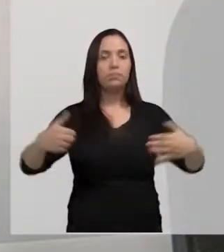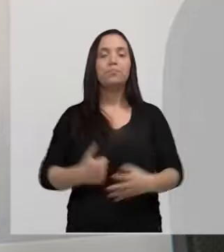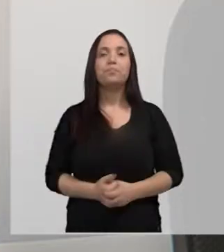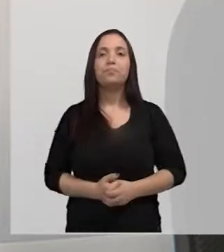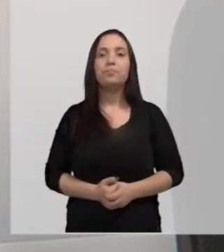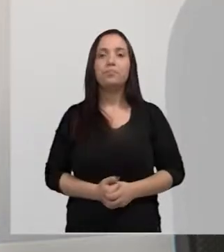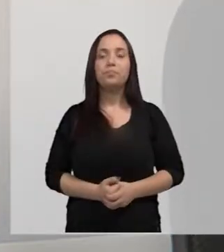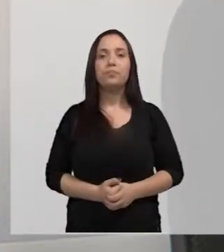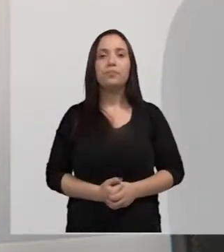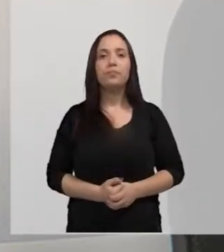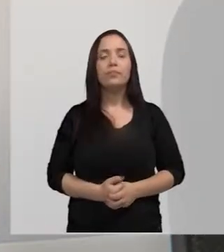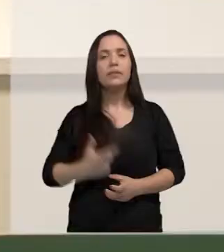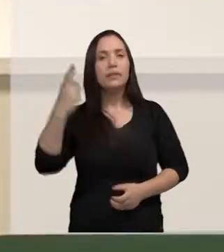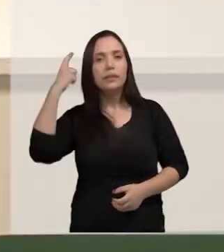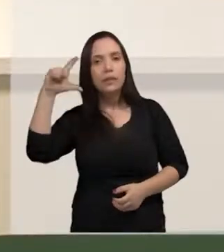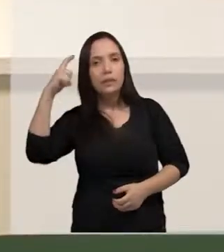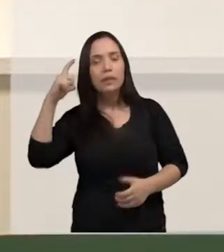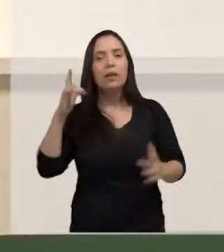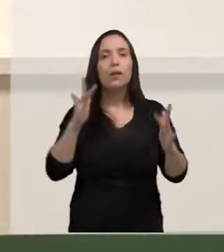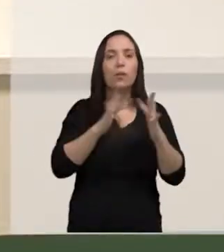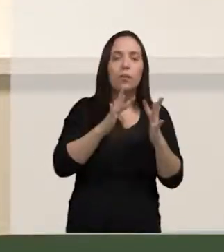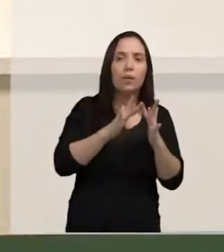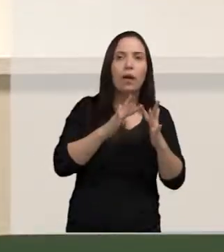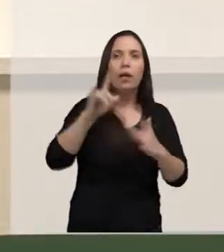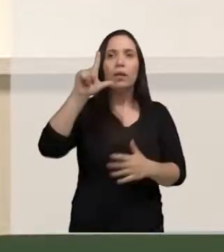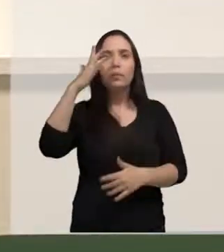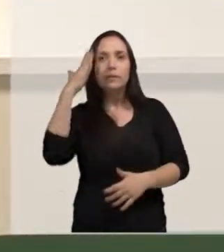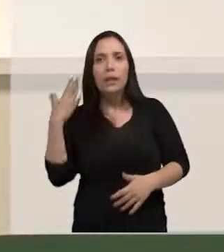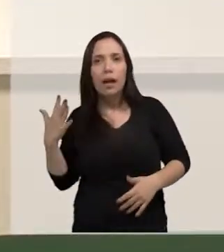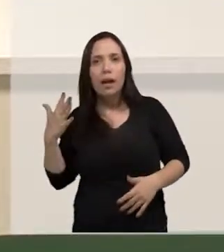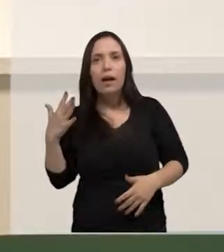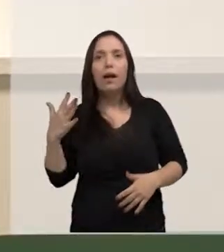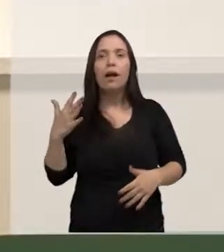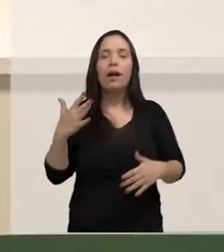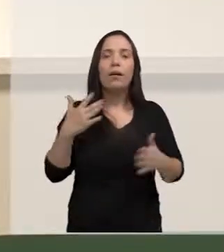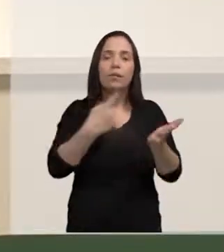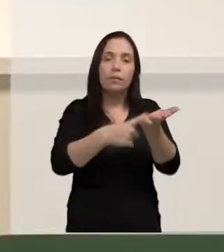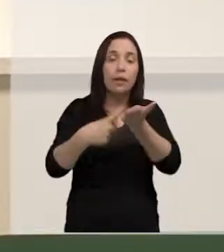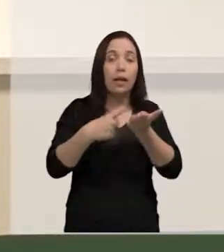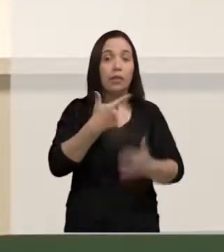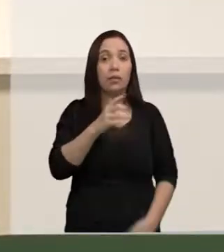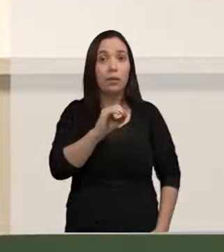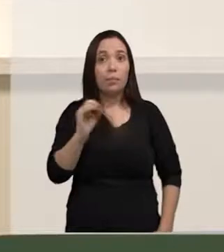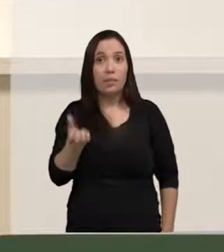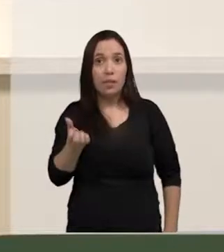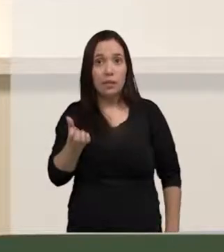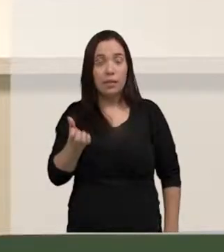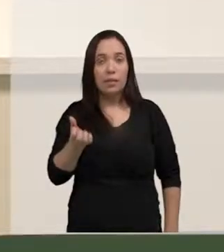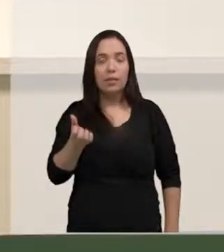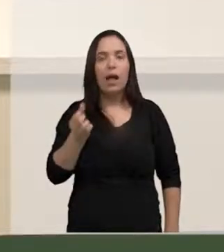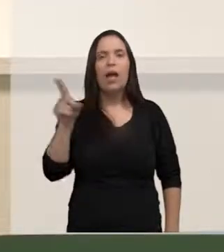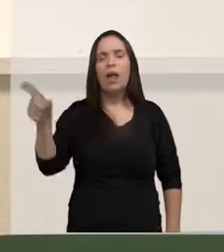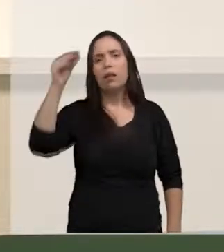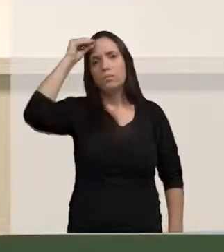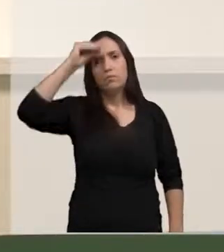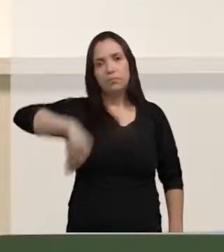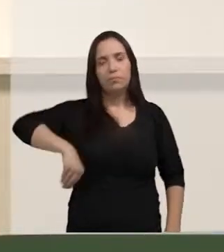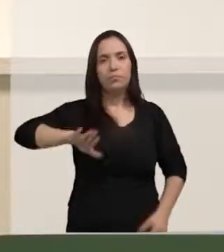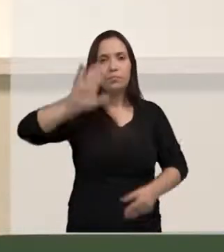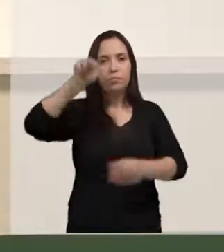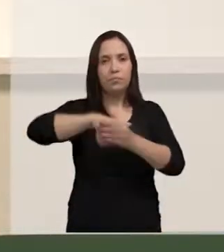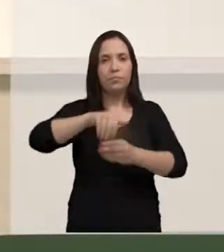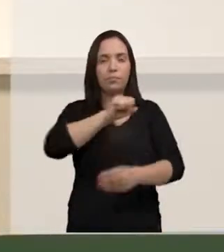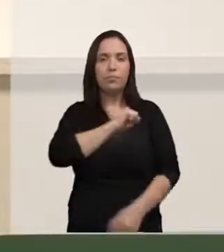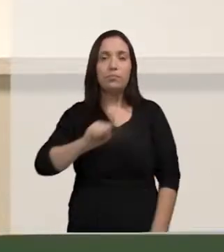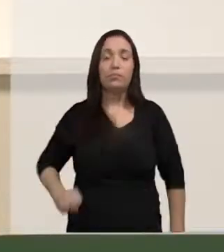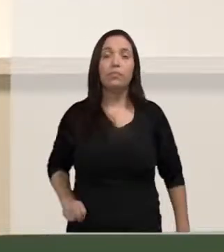Aí com a aproximação do Cid com a Luziane e tal, entra do grupo, forma um grupo naquela época, vai para a eleição. 2006. 2006. Ele desiste de ser candidato ao